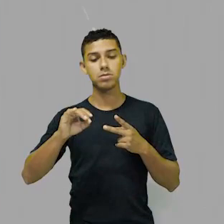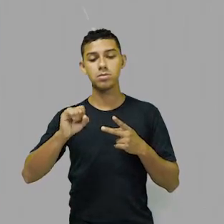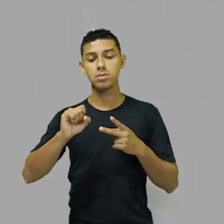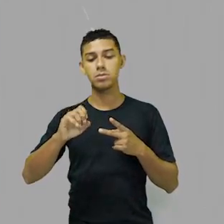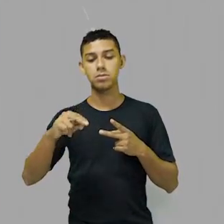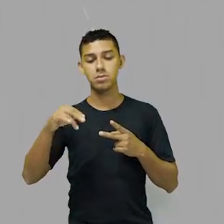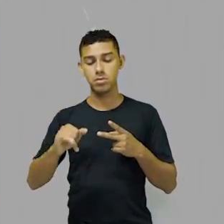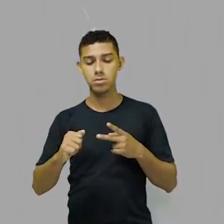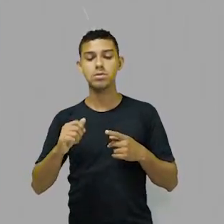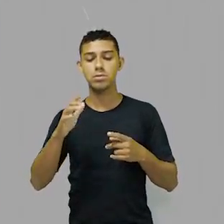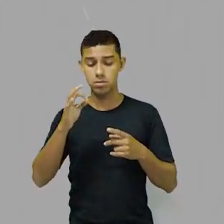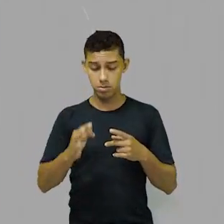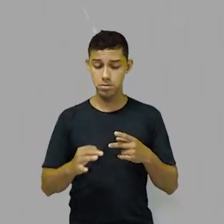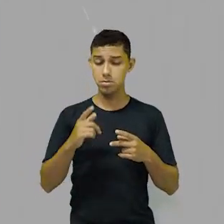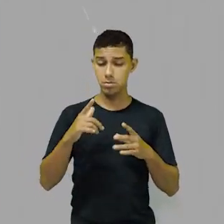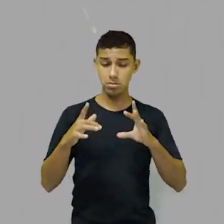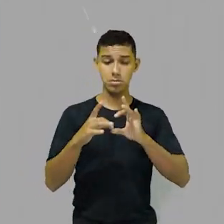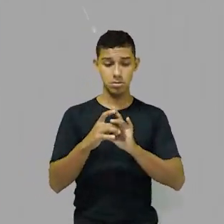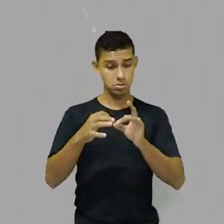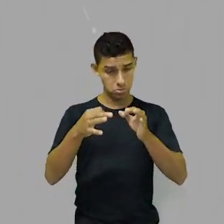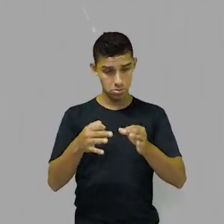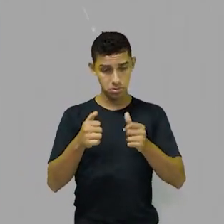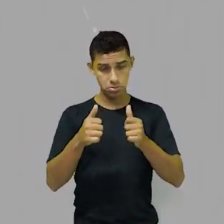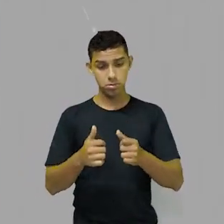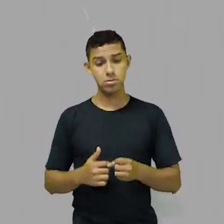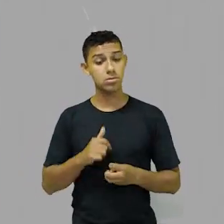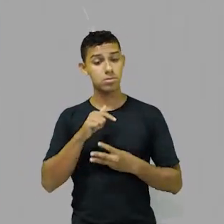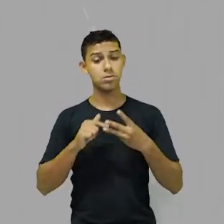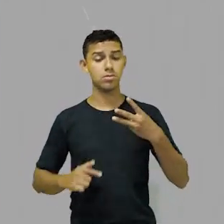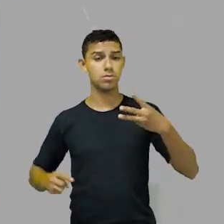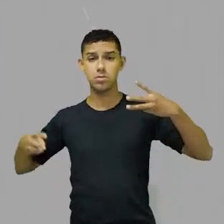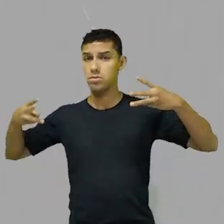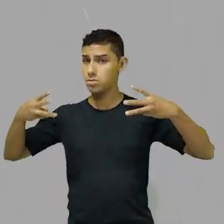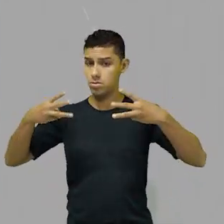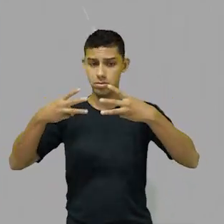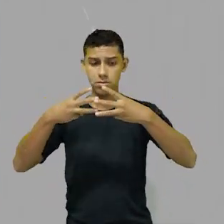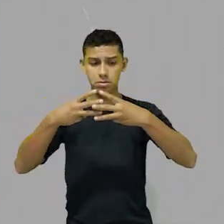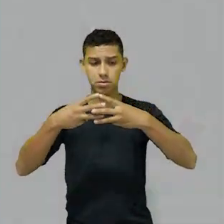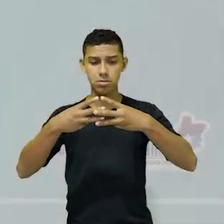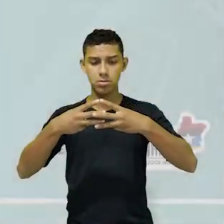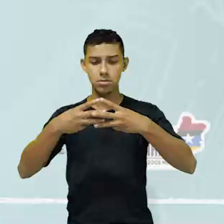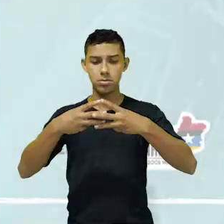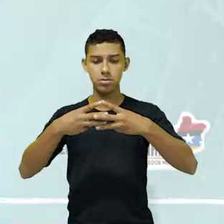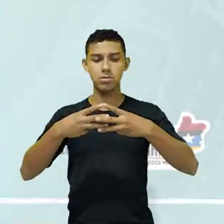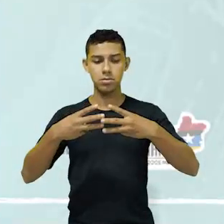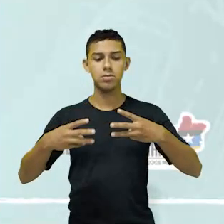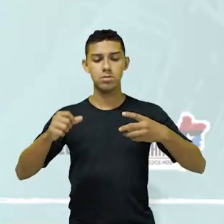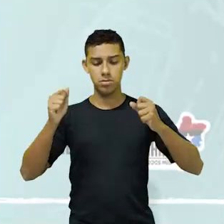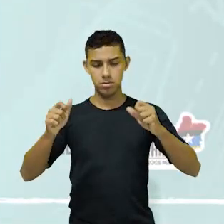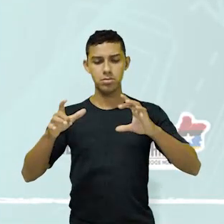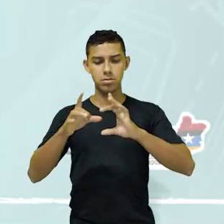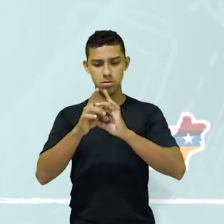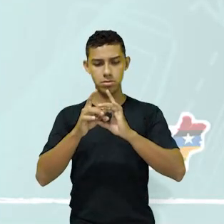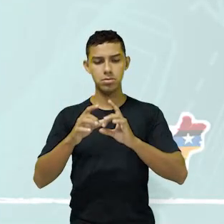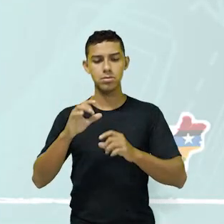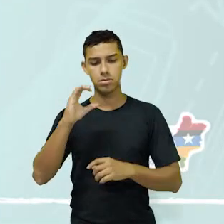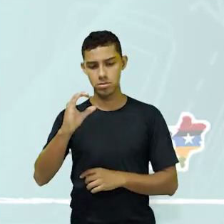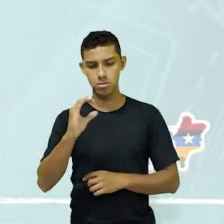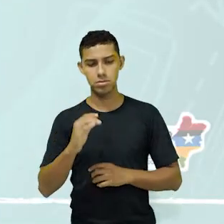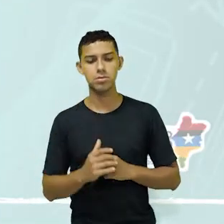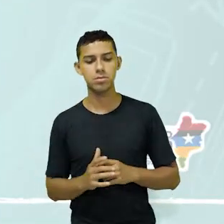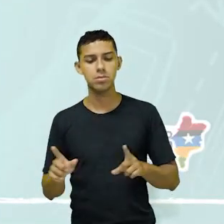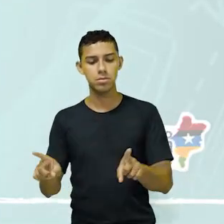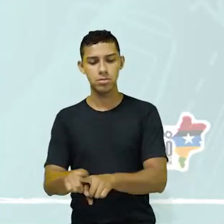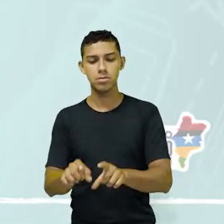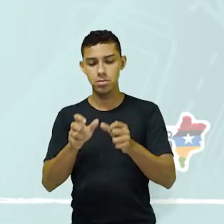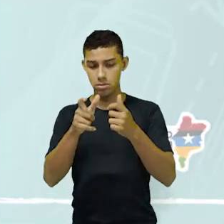liga com citosina. Correto. Por 3 pontos de hidrogênio. Correto. Então, a alternativa letra C. Como eu já falei